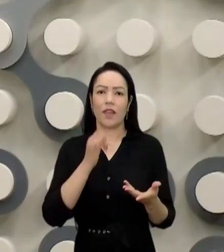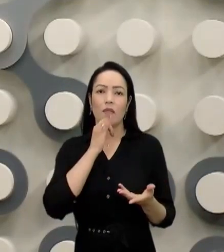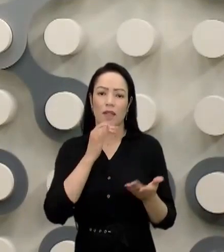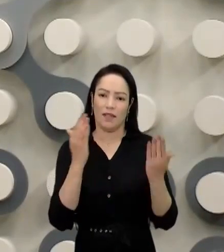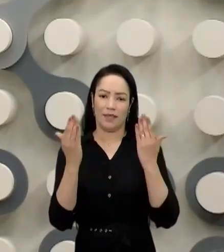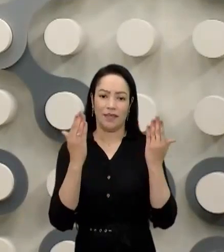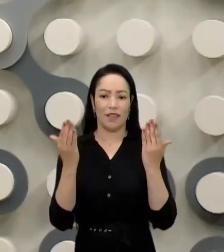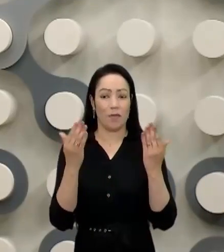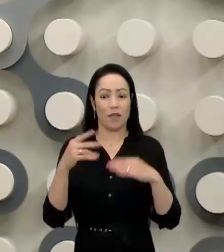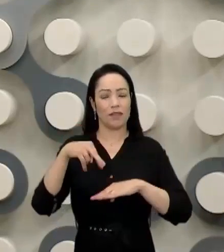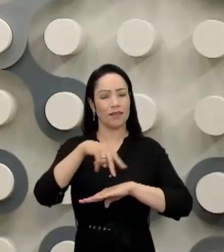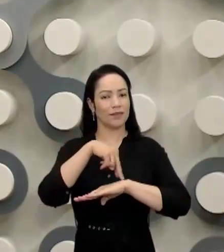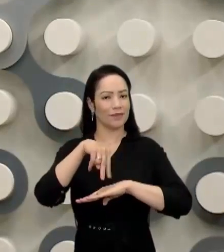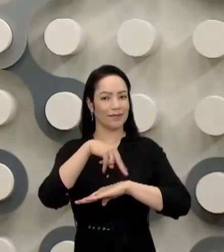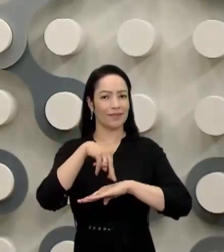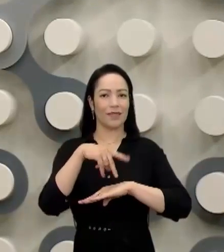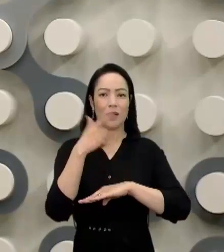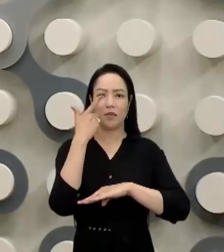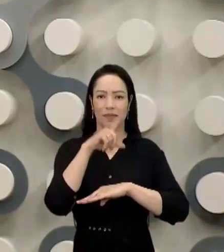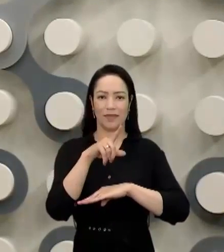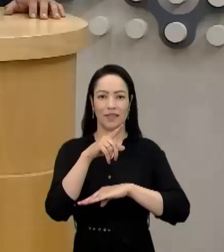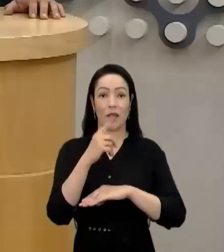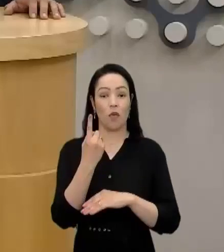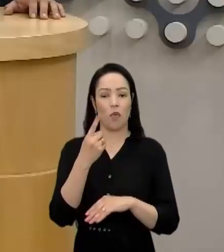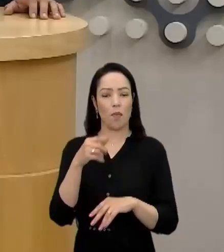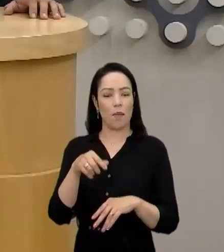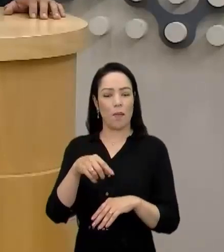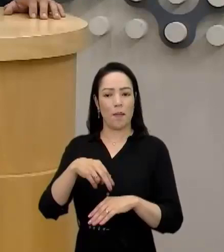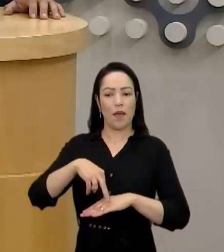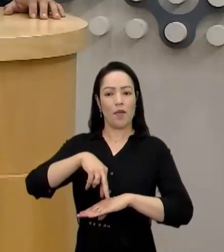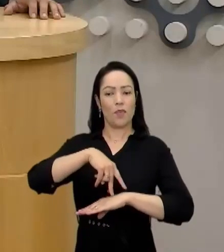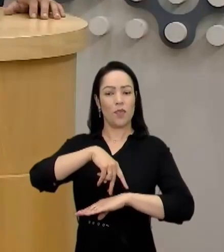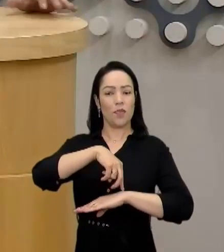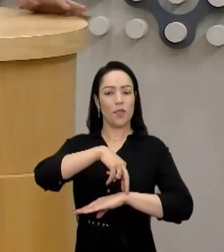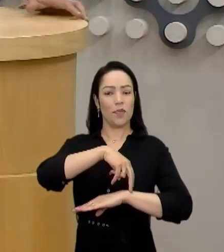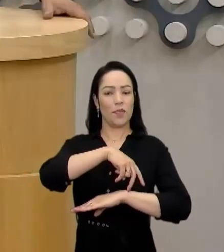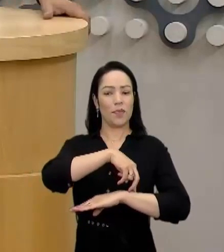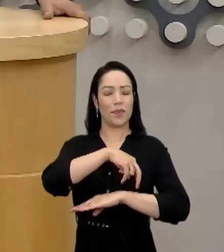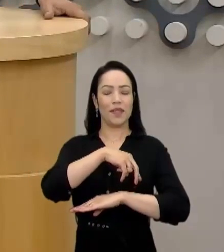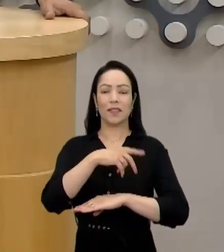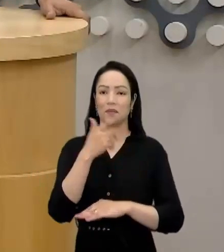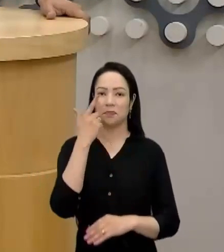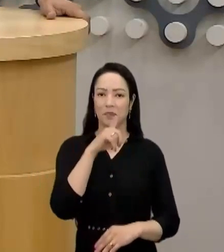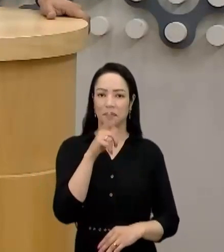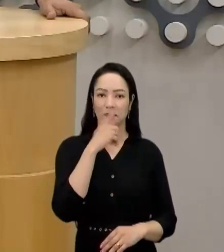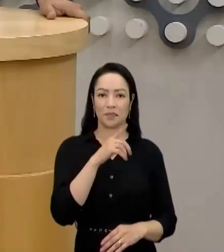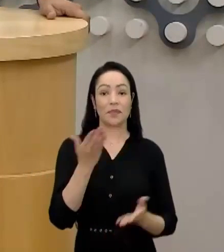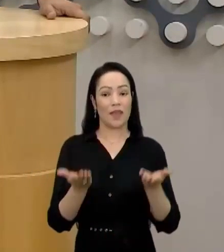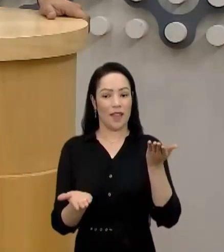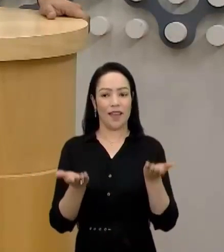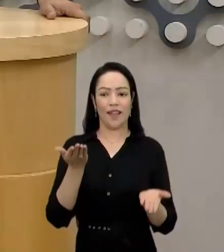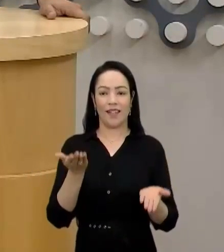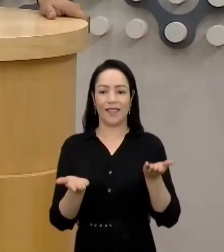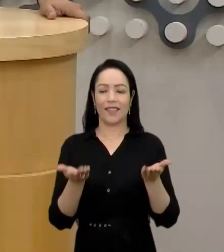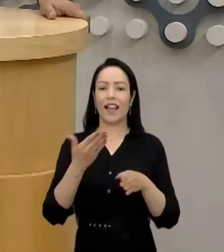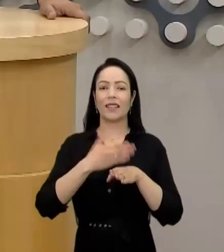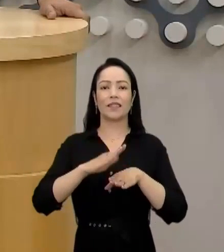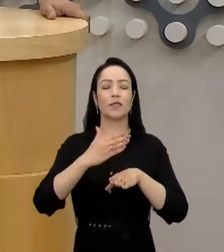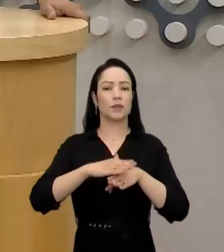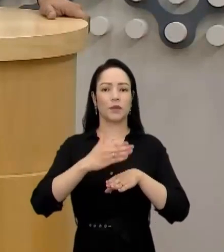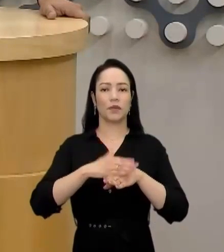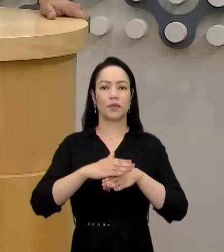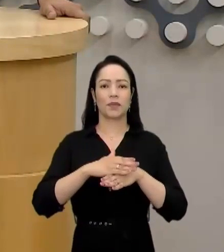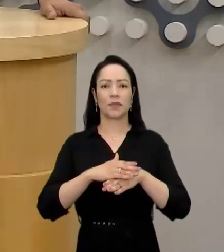ela é bailarina, né? Ela consegue até se equilibrar num pé só, na ponta dos dedos, né? Tá vendo? Então o equilíbrio treina, assim,